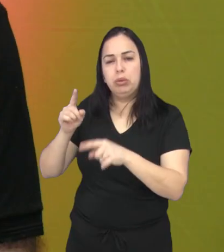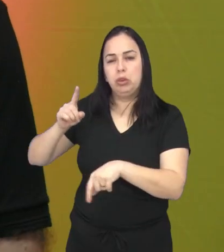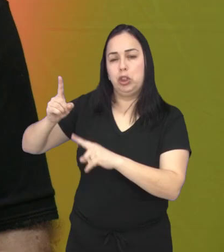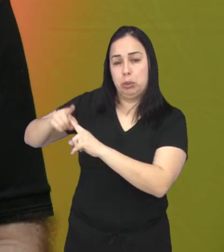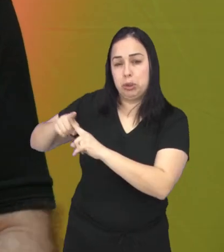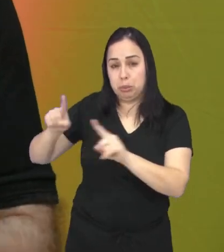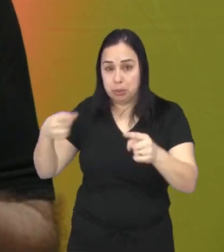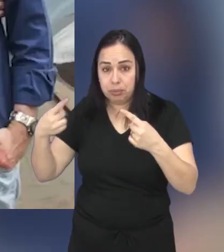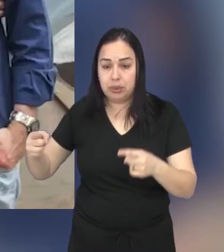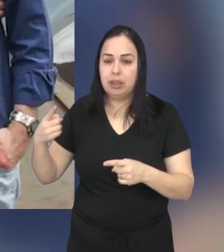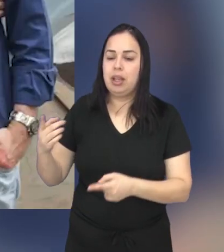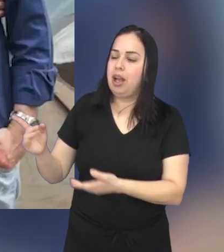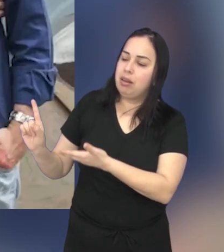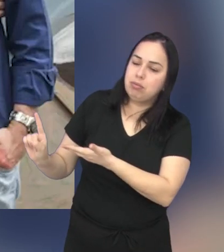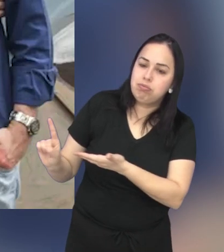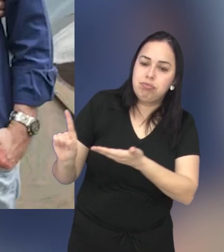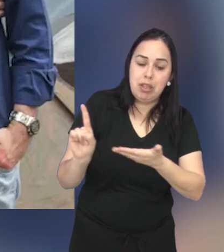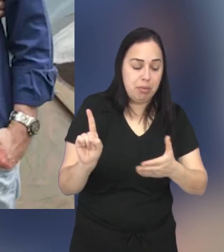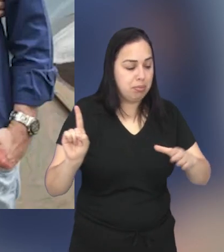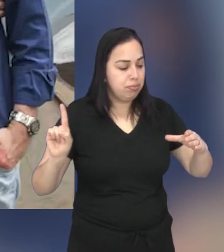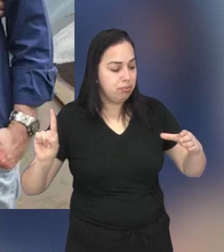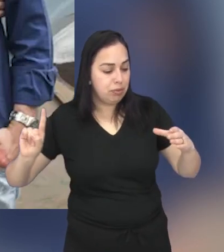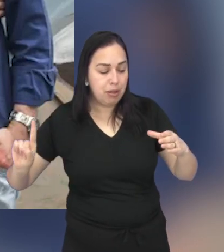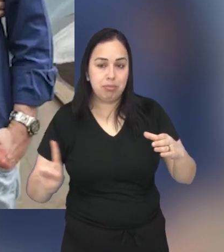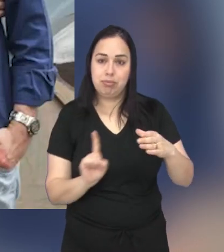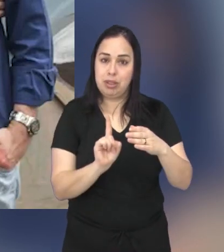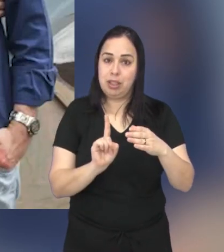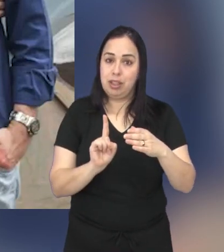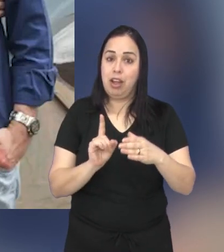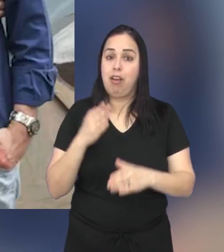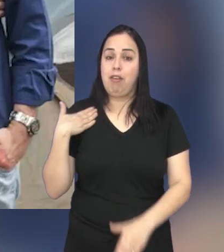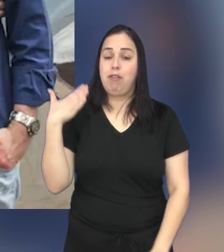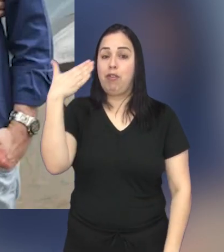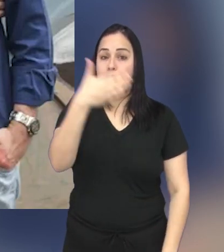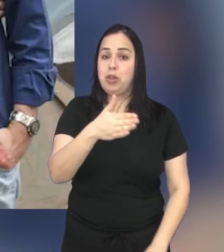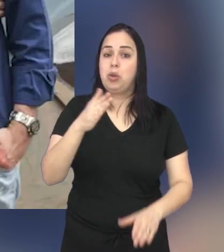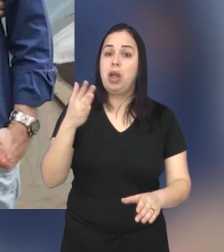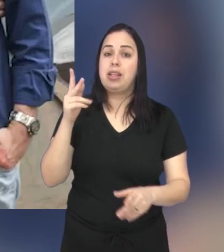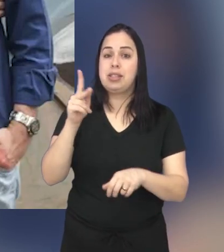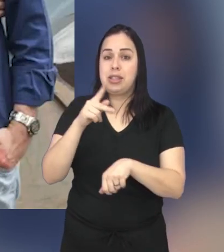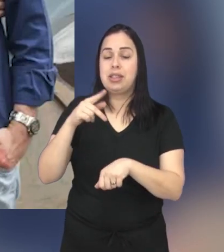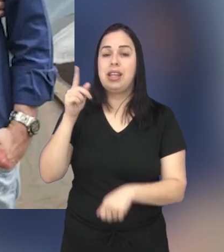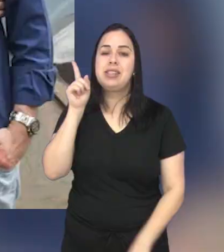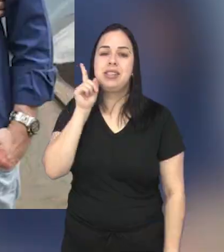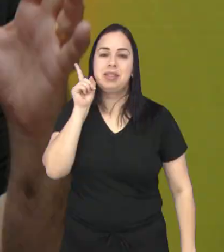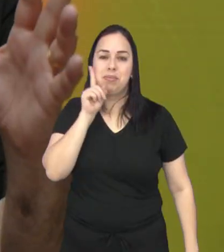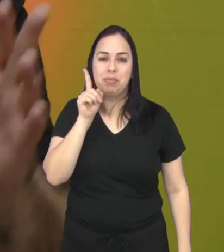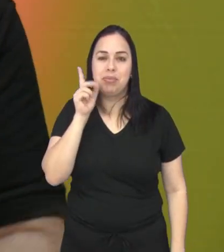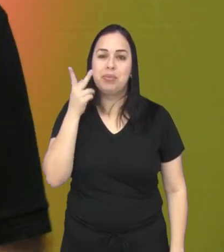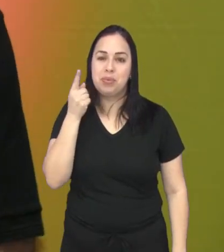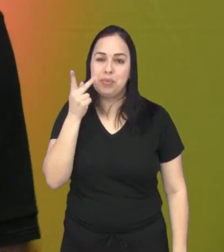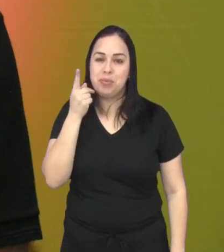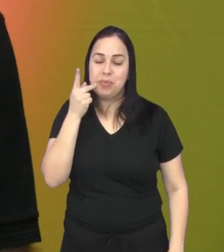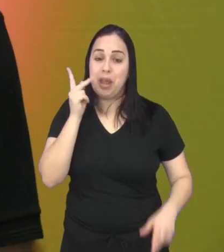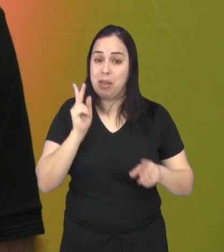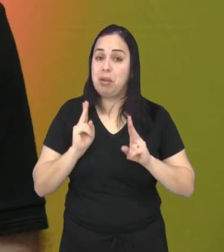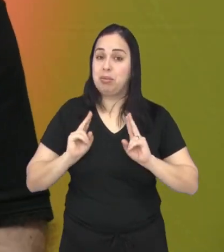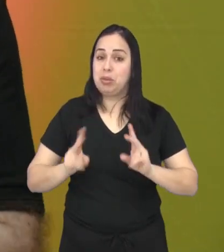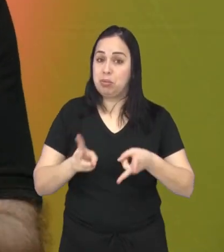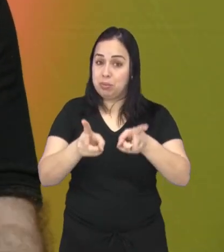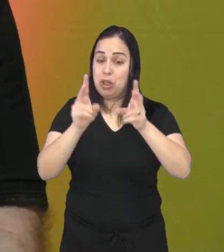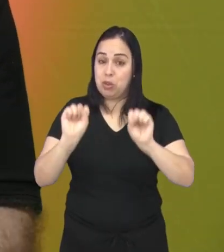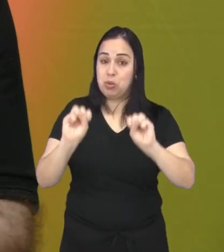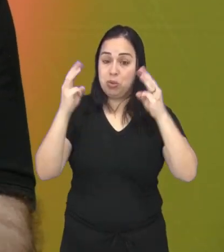a gente começou, eu chamei ele e a gente foi fazer um festival no Ceará. O primeiro ensaio foi tipo, uau, super legal.